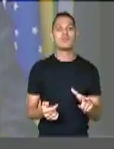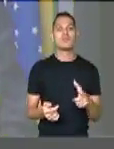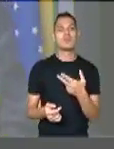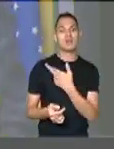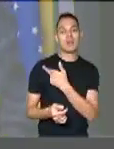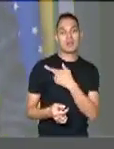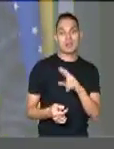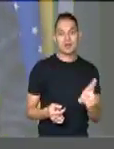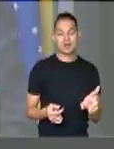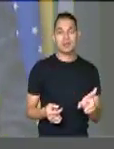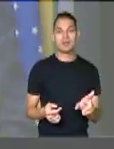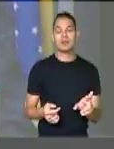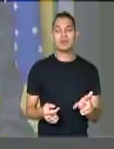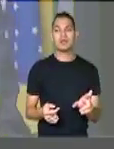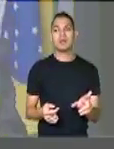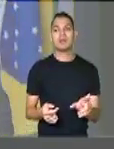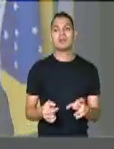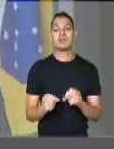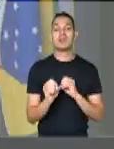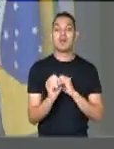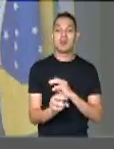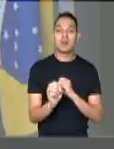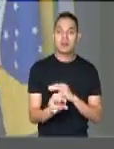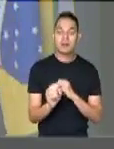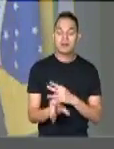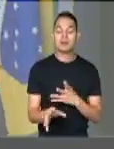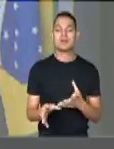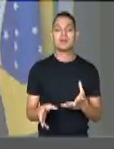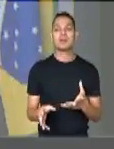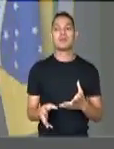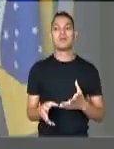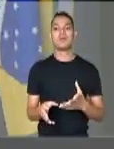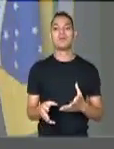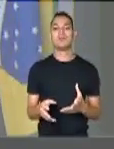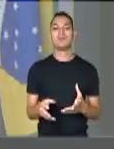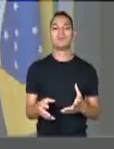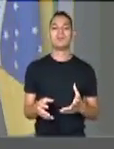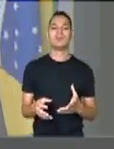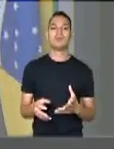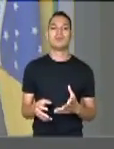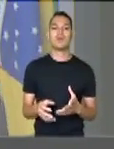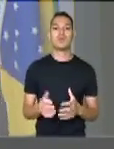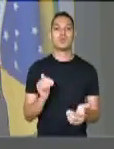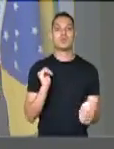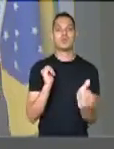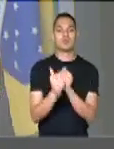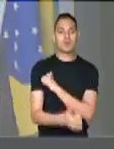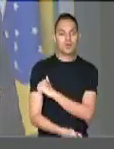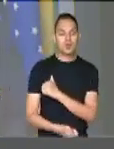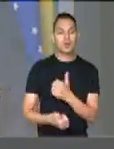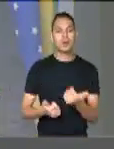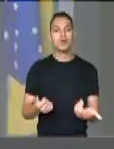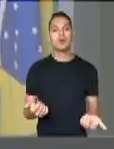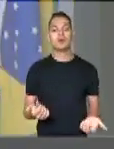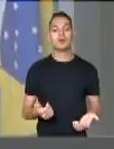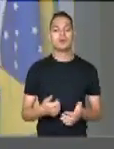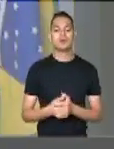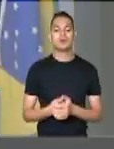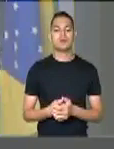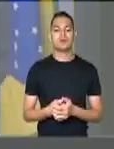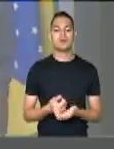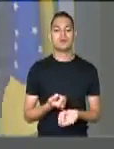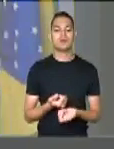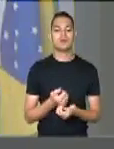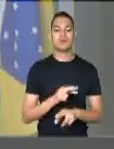das religiões, da educação, do esporte, aqui também tem gente, enfim,